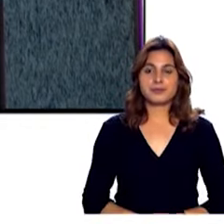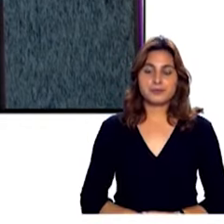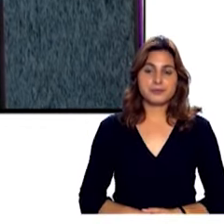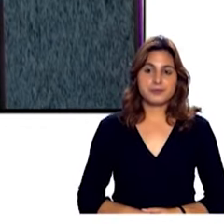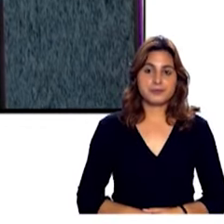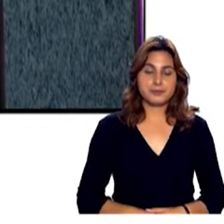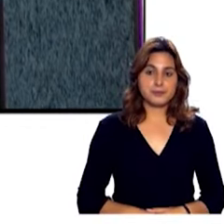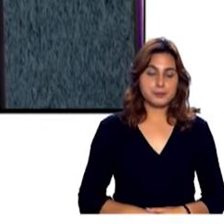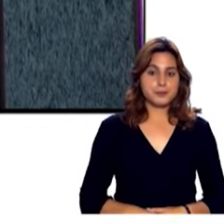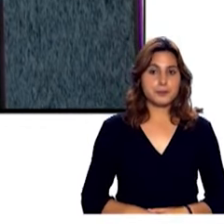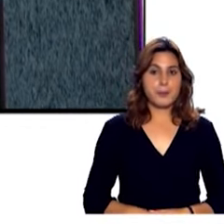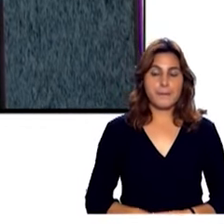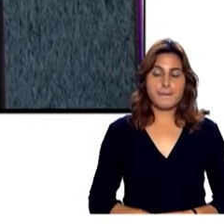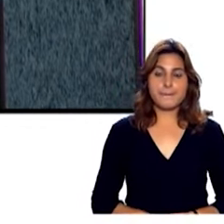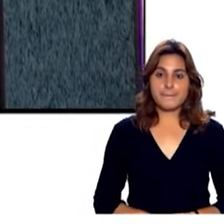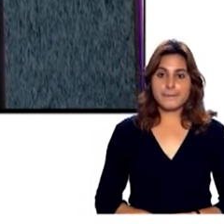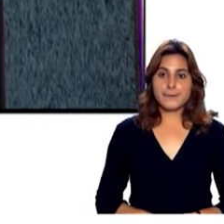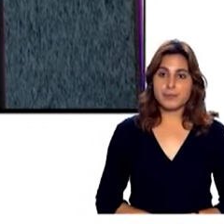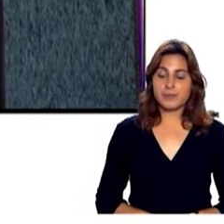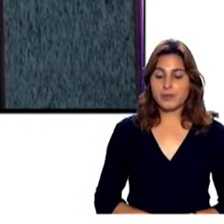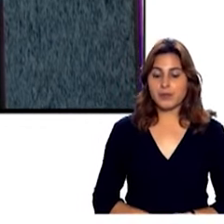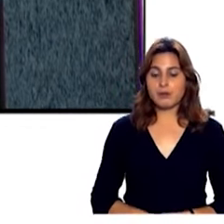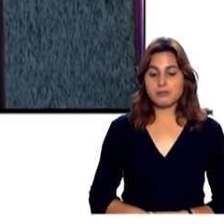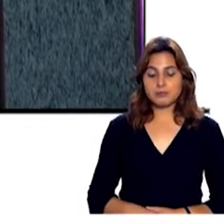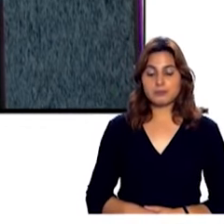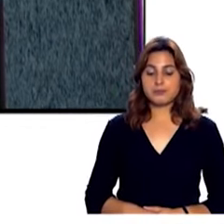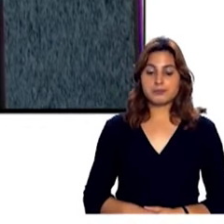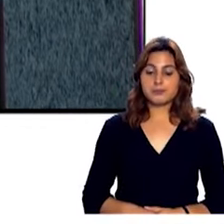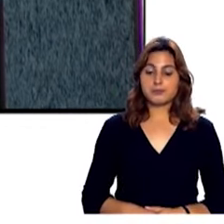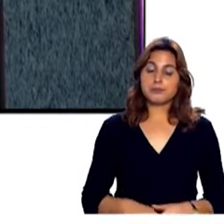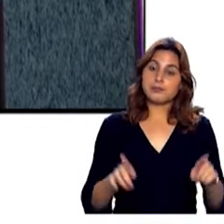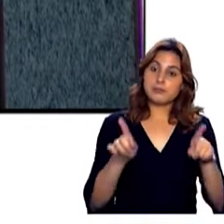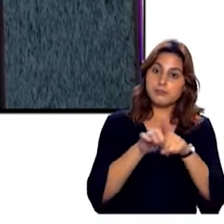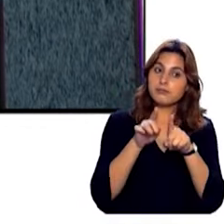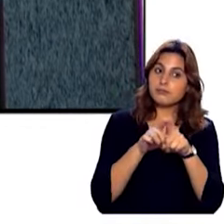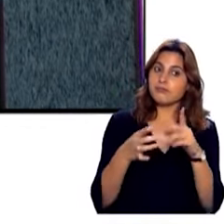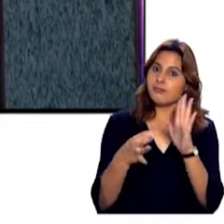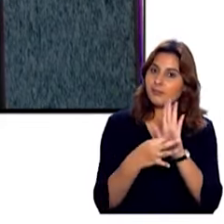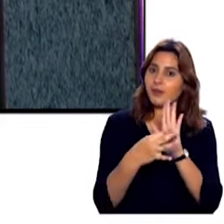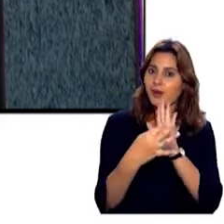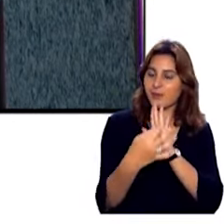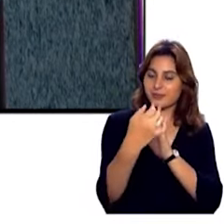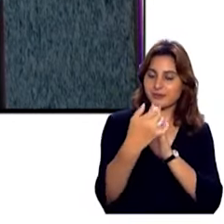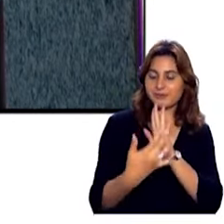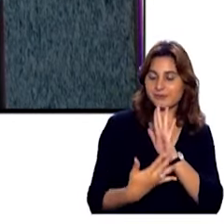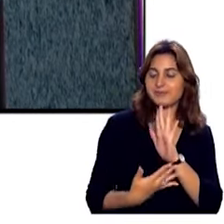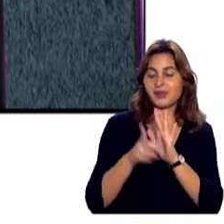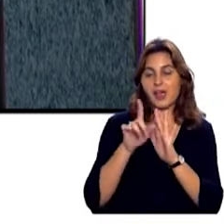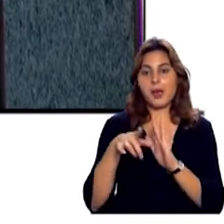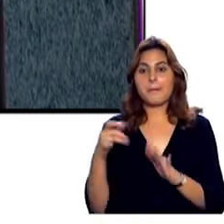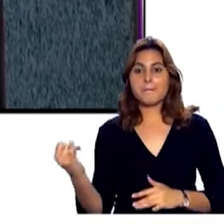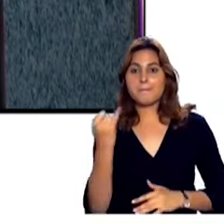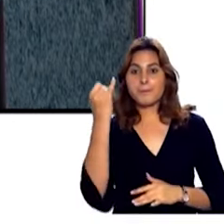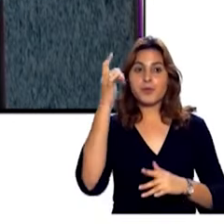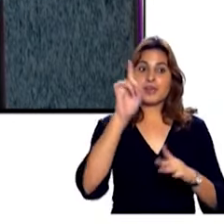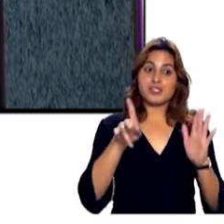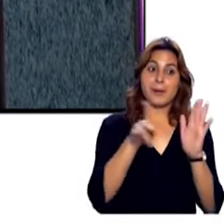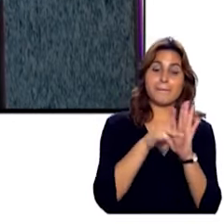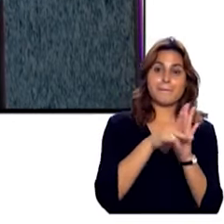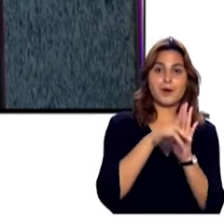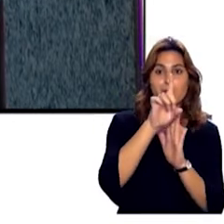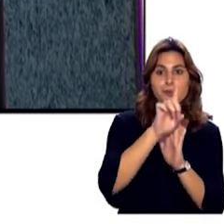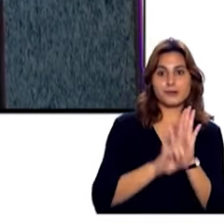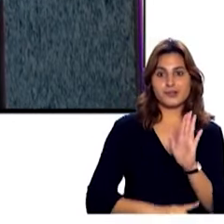Federal bem mas Além disso além desse argumento que é importante e que vem do direito italiano